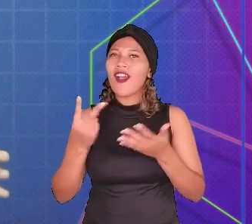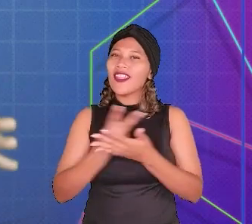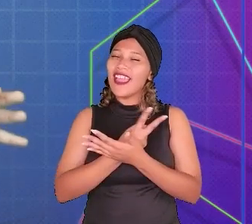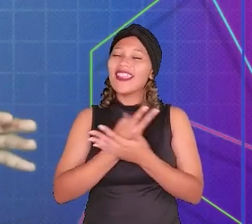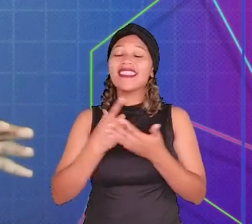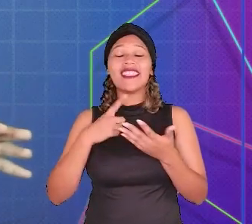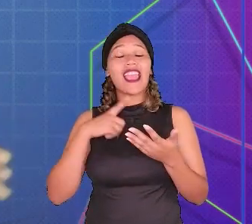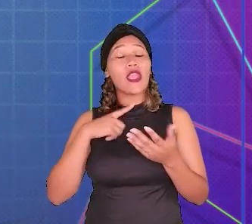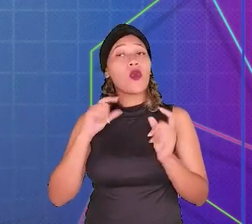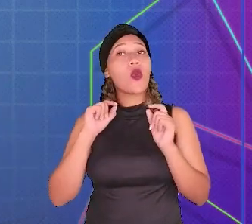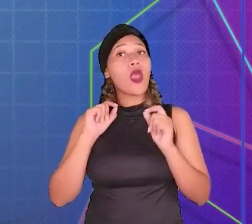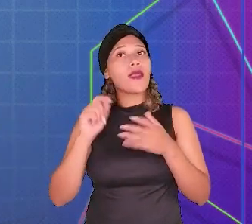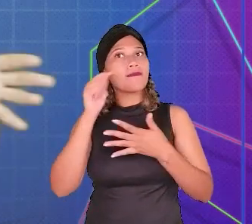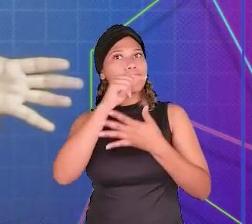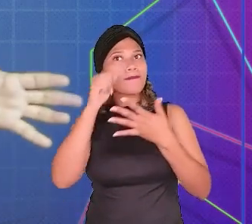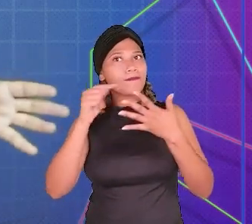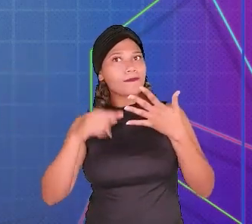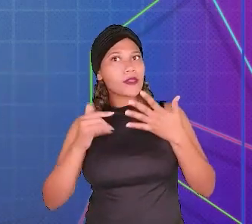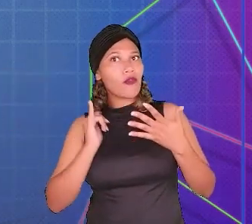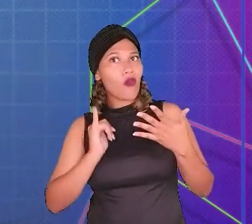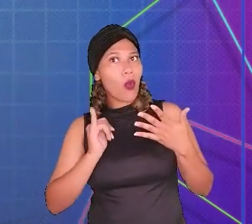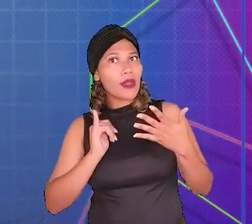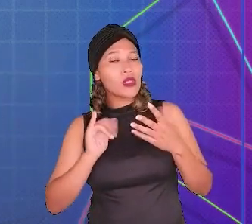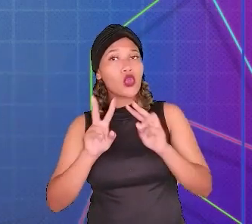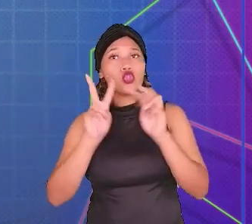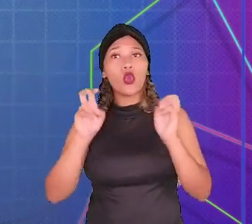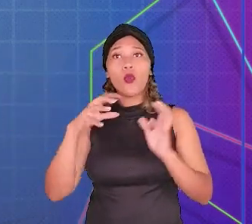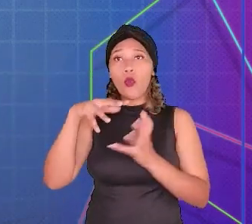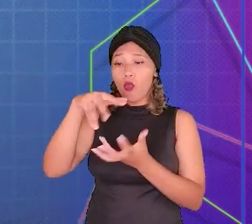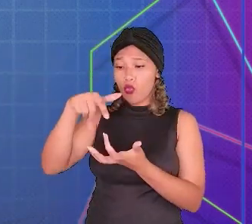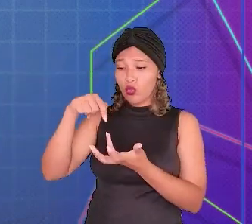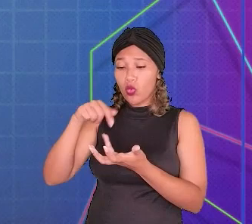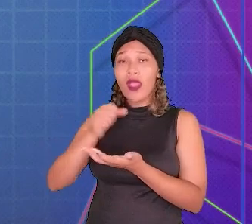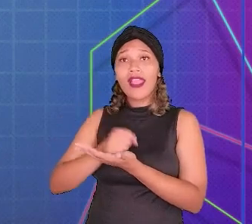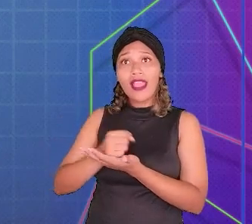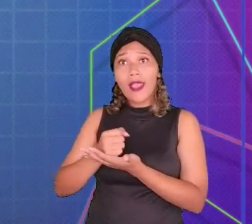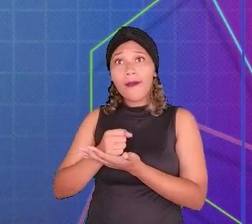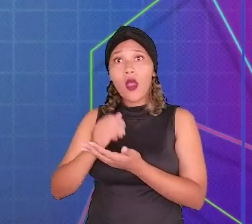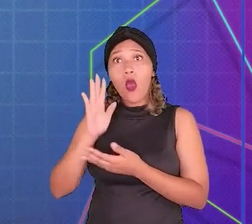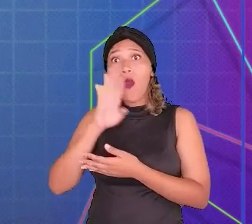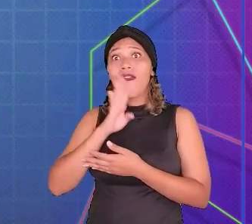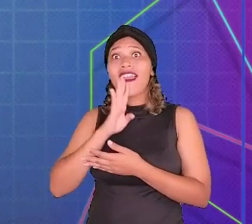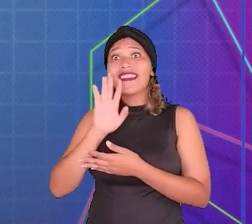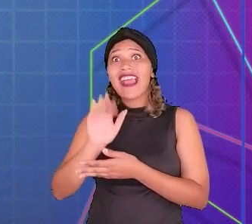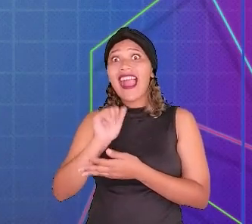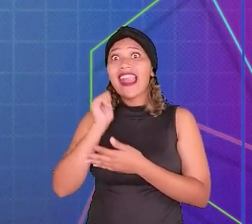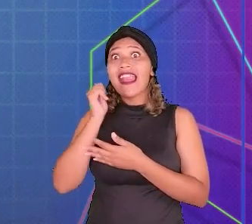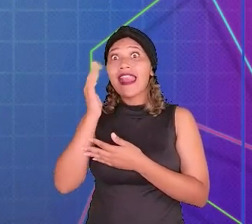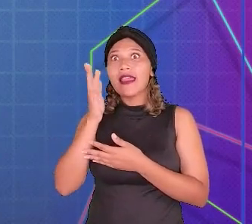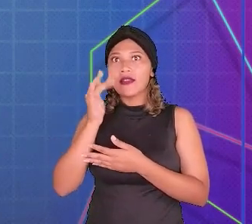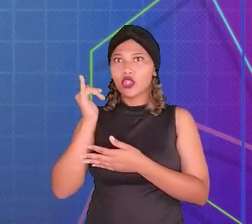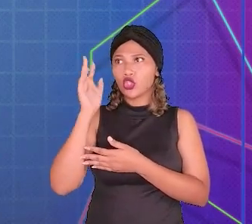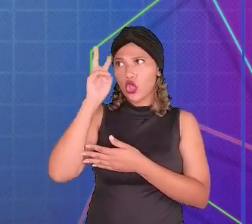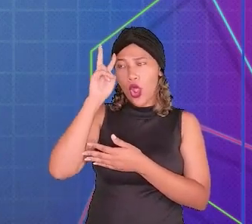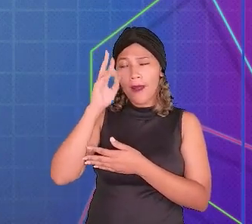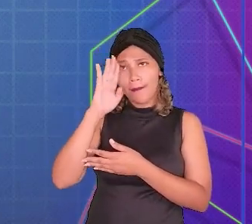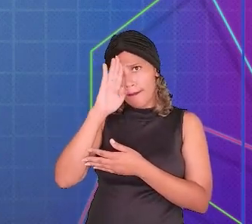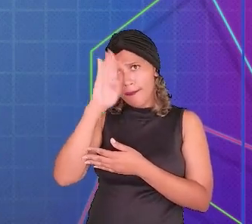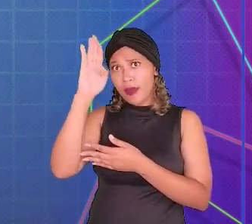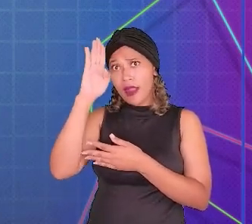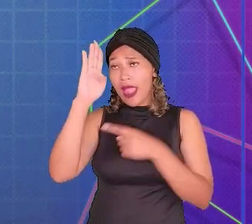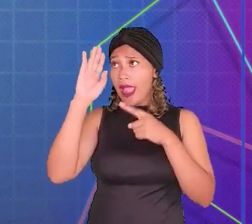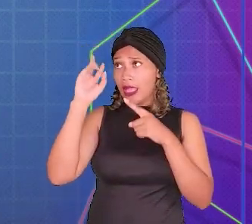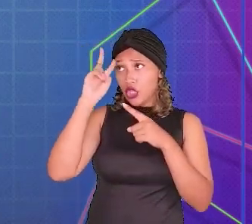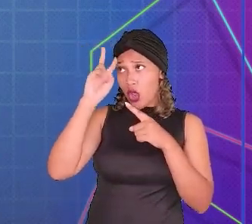Nada mais, nada menos que são informações sobre o mundo do game que o jogador conhece além da história principal. Assim, a